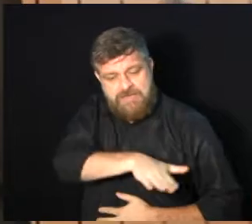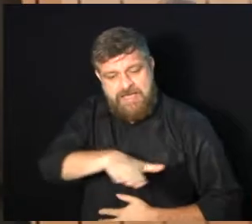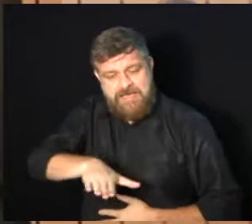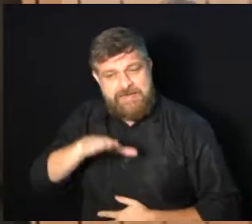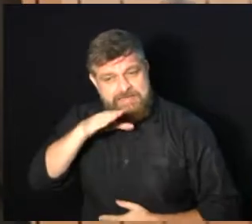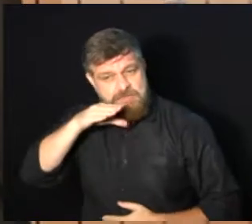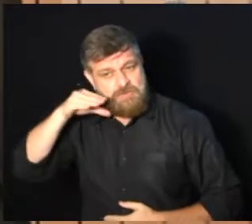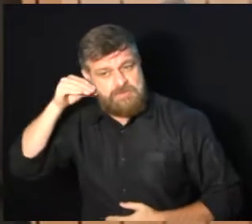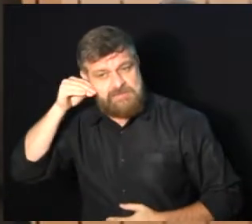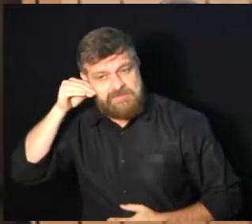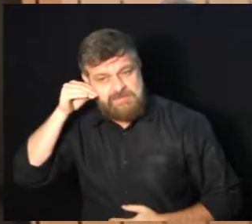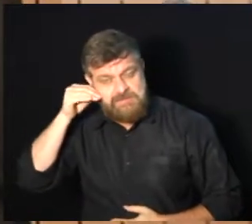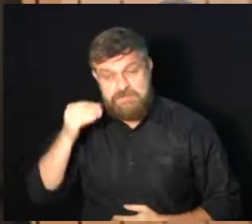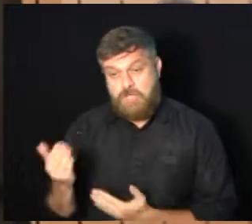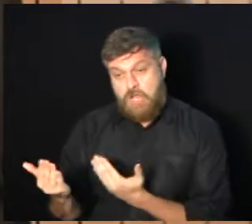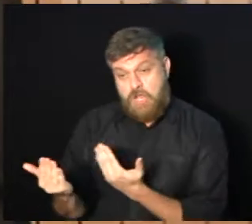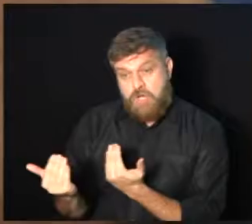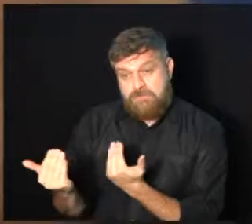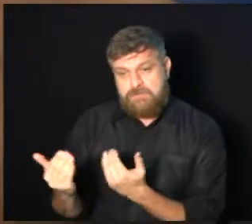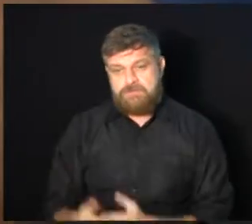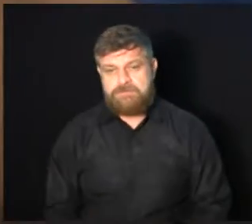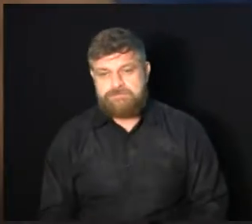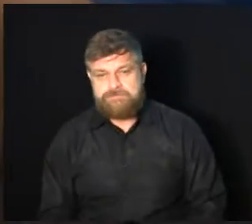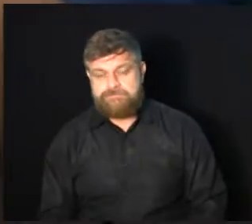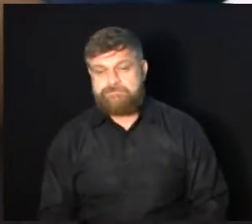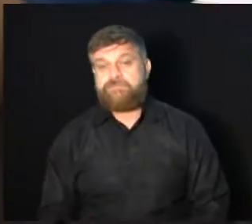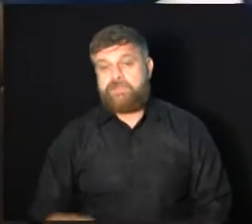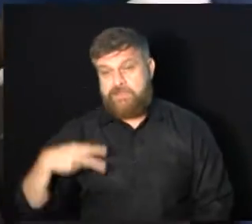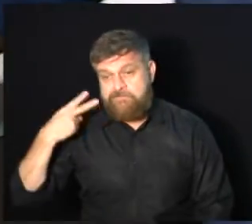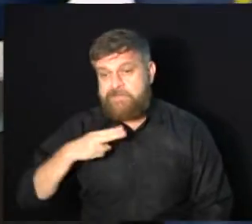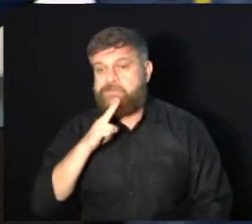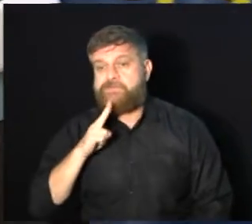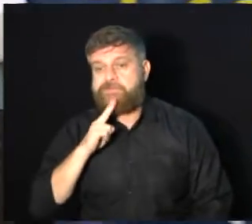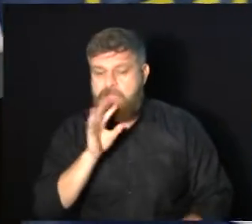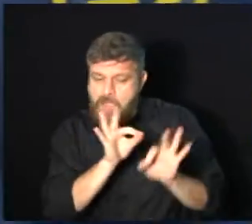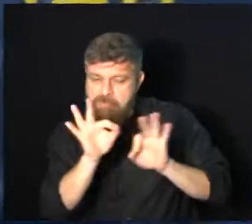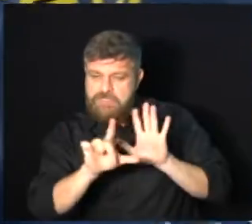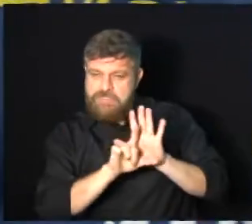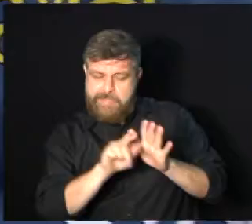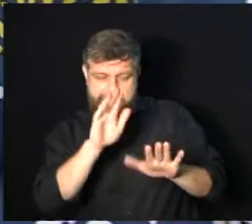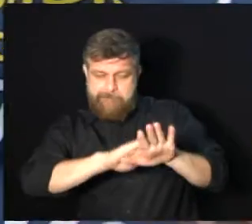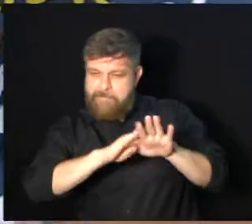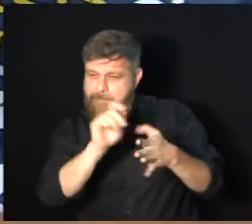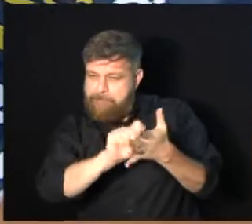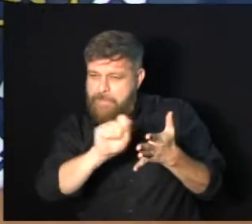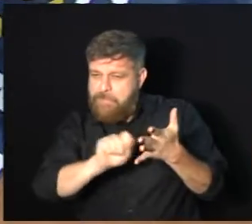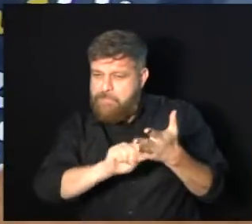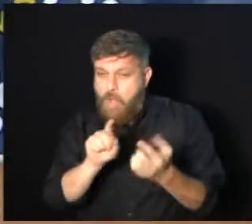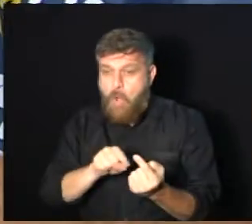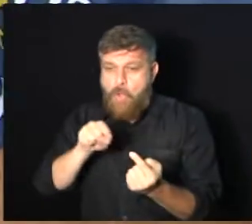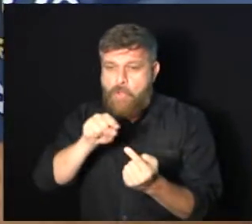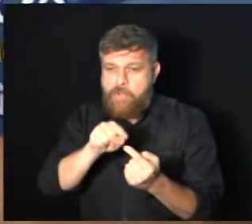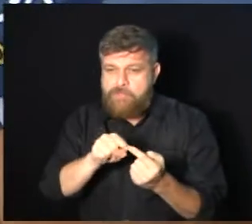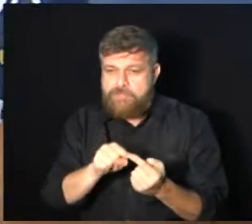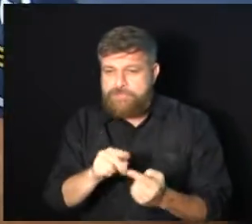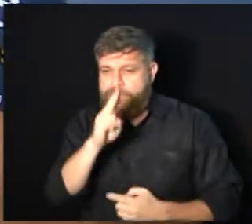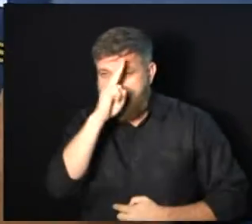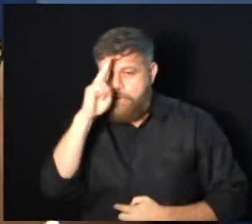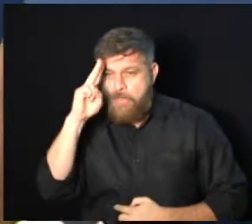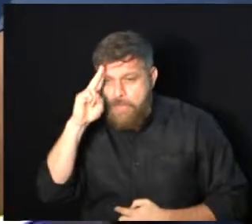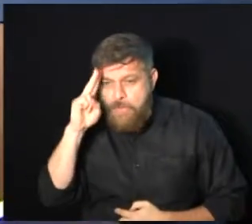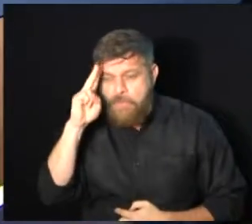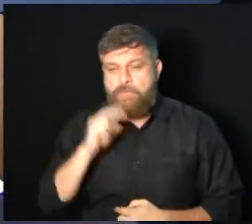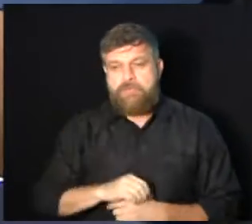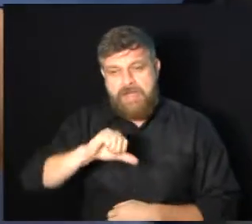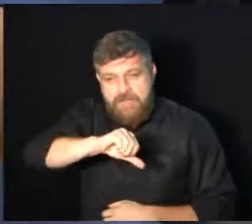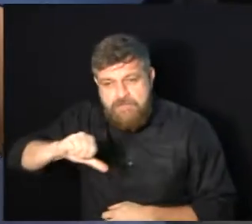do Adolescente e da Juventude. Projeto de lei do vereador Nelson Osser quer acabar com os adesivos que identificam